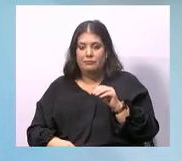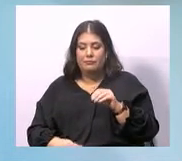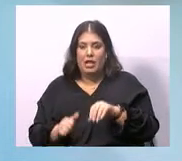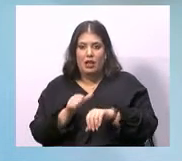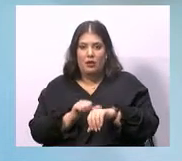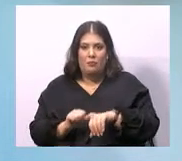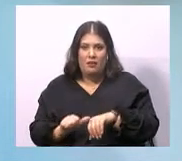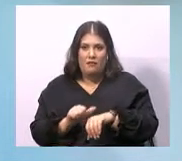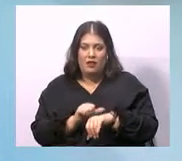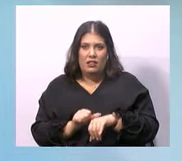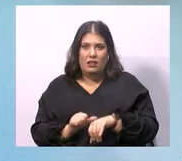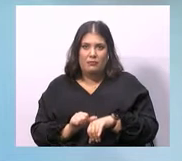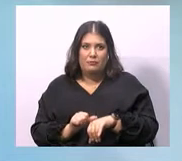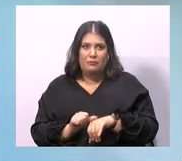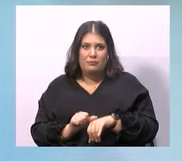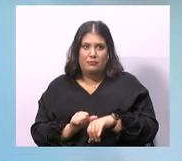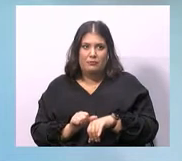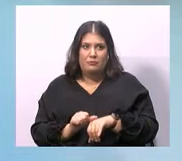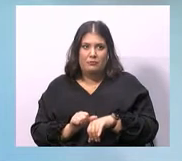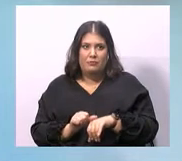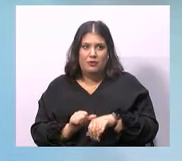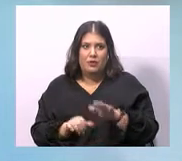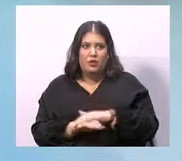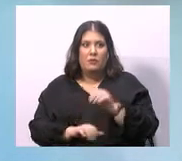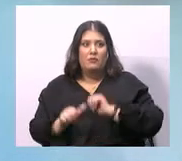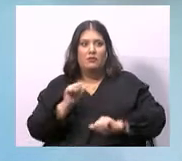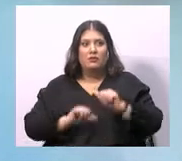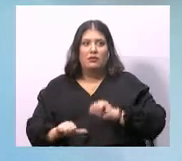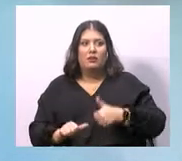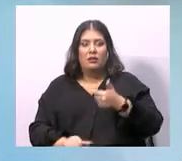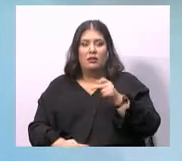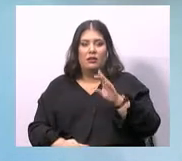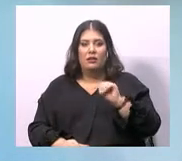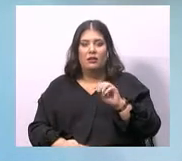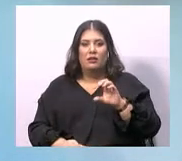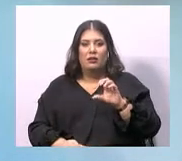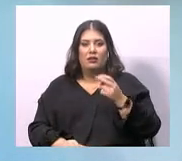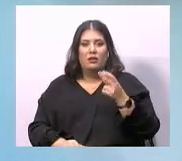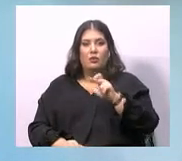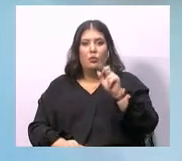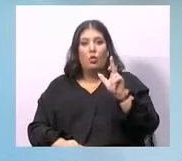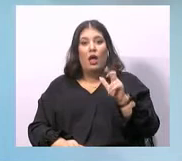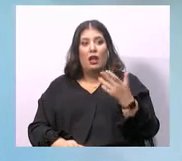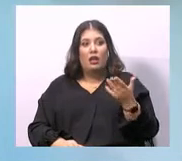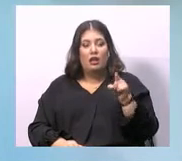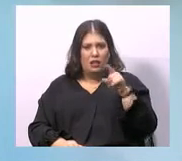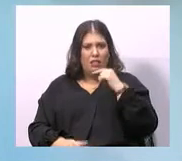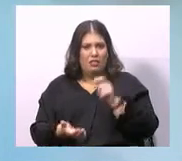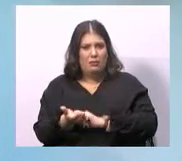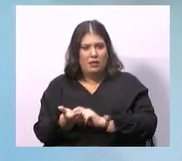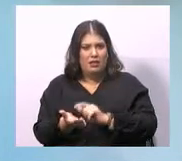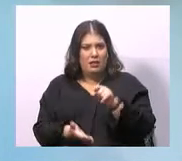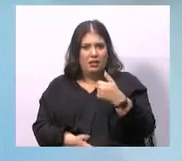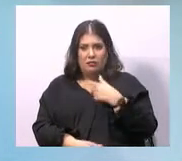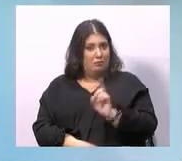ferida de cirurgia vascular. Ok. É diabética? Não.